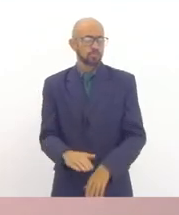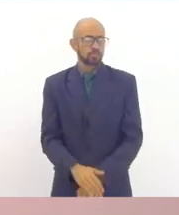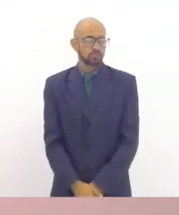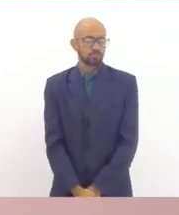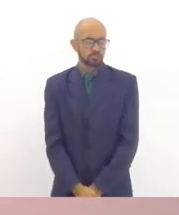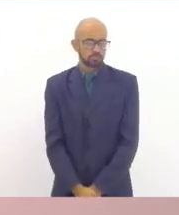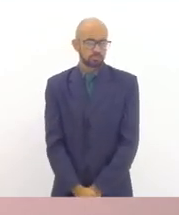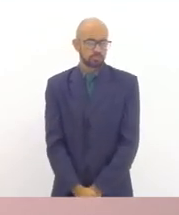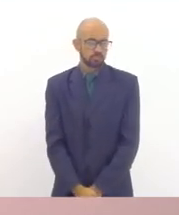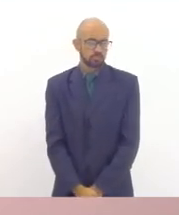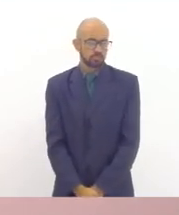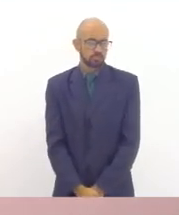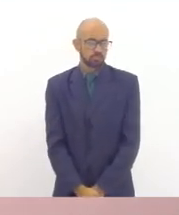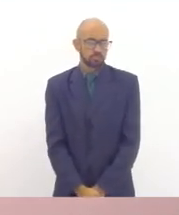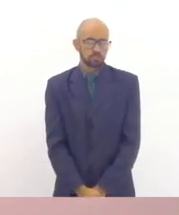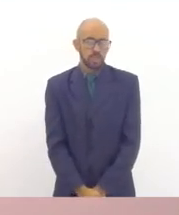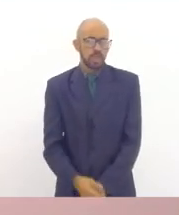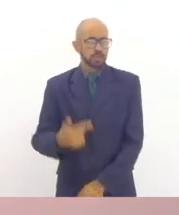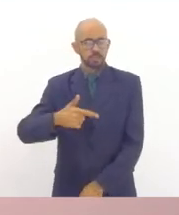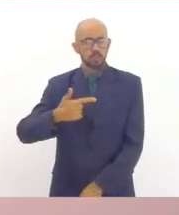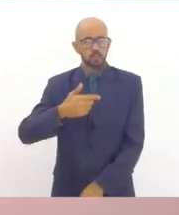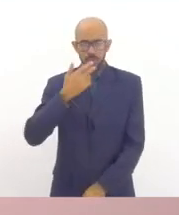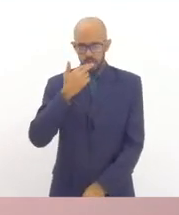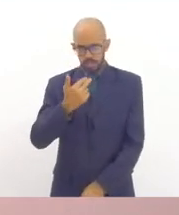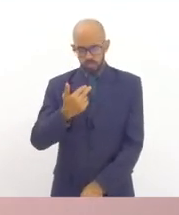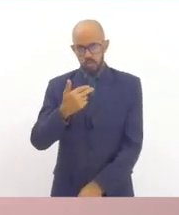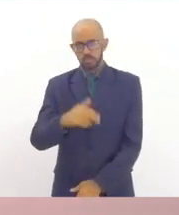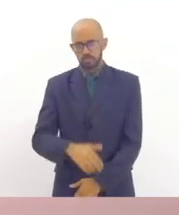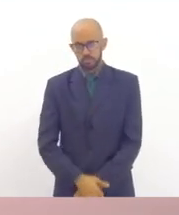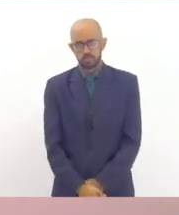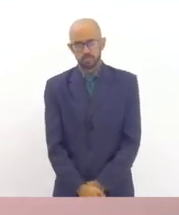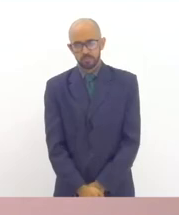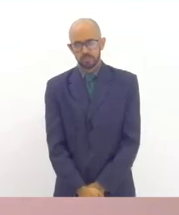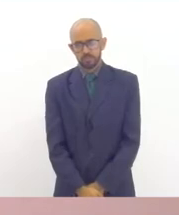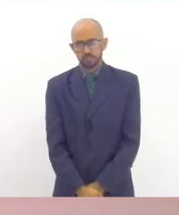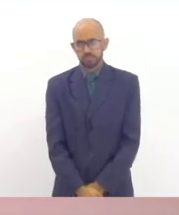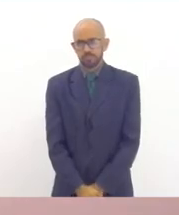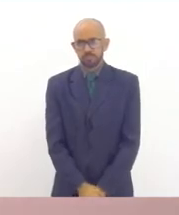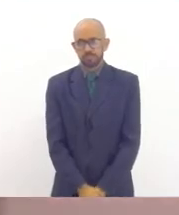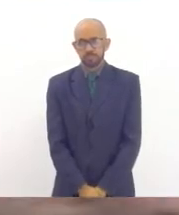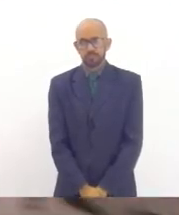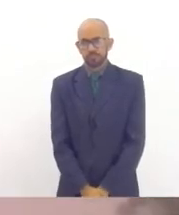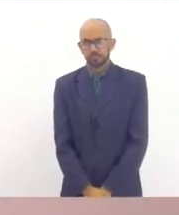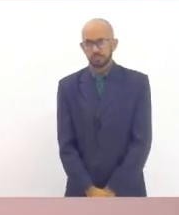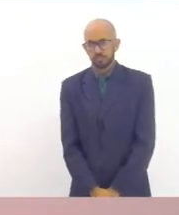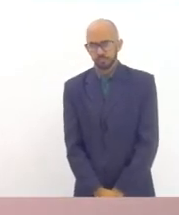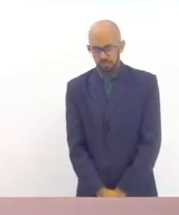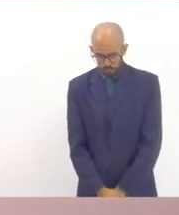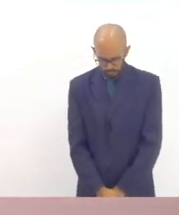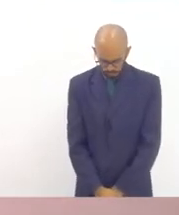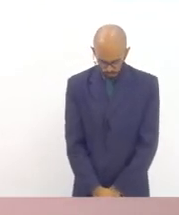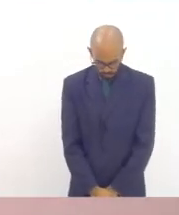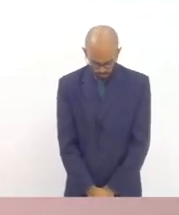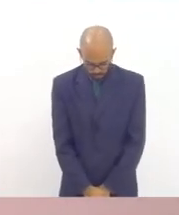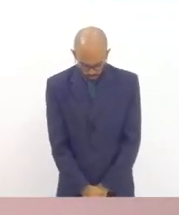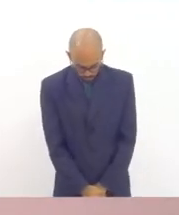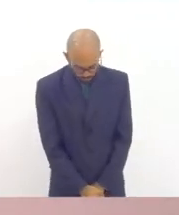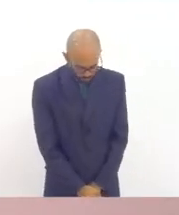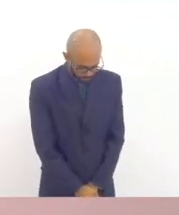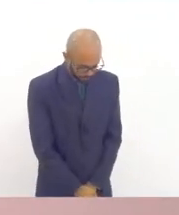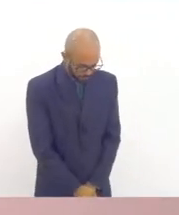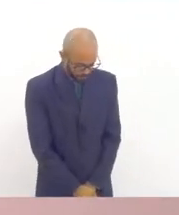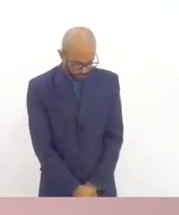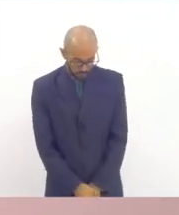a língua estrangeira, a segunda língua estrangeira. Tá? Então, isto aqui,